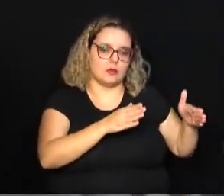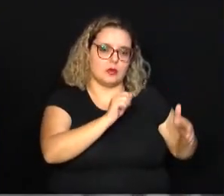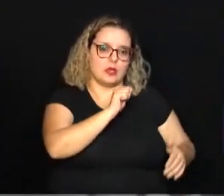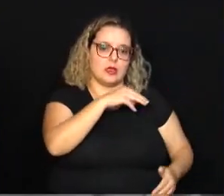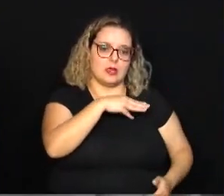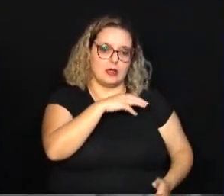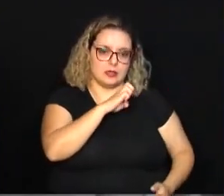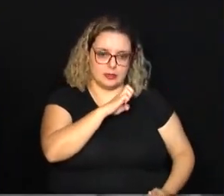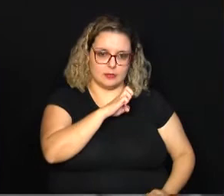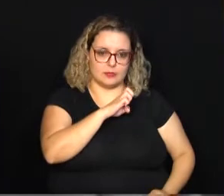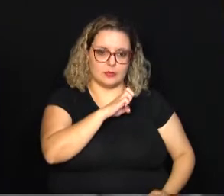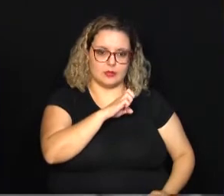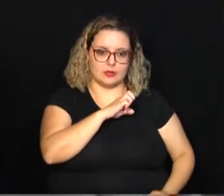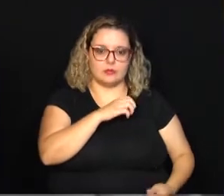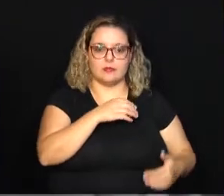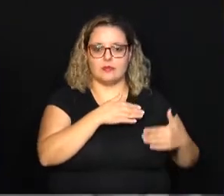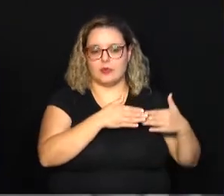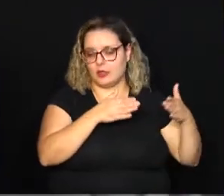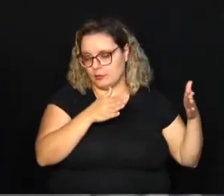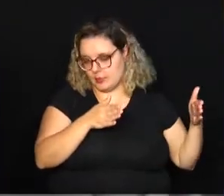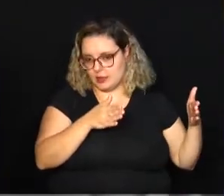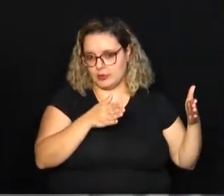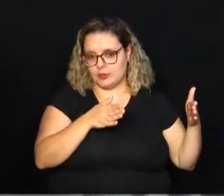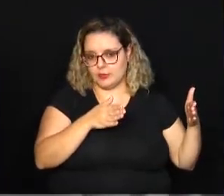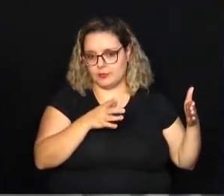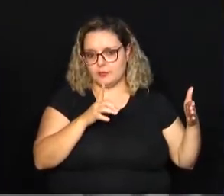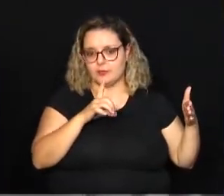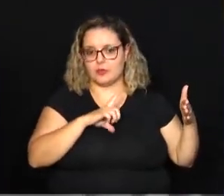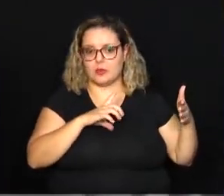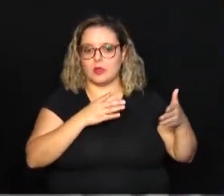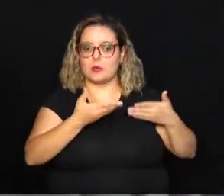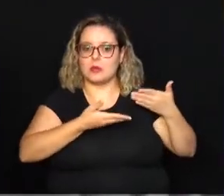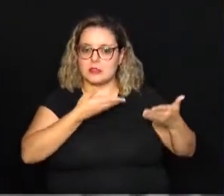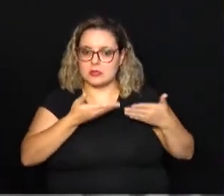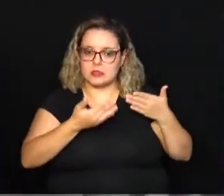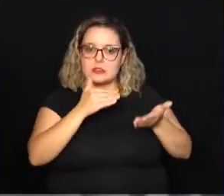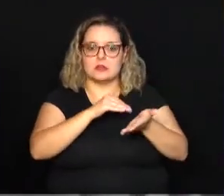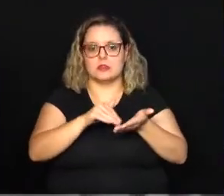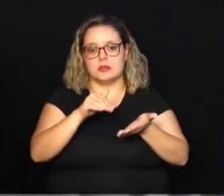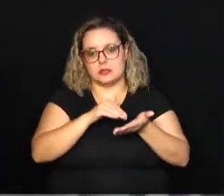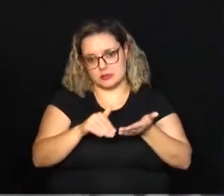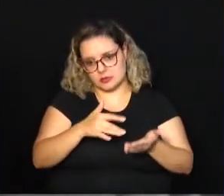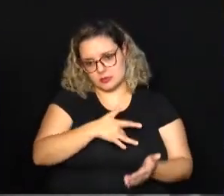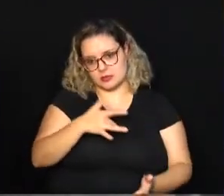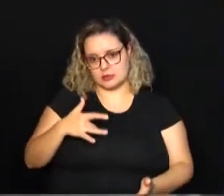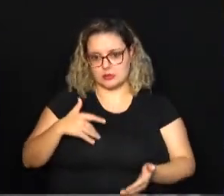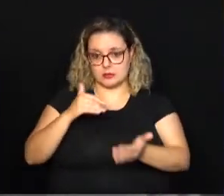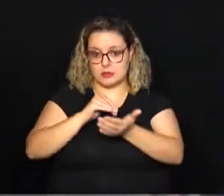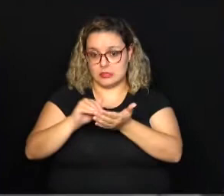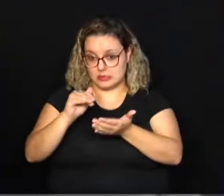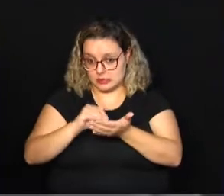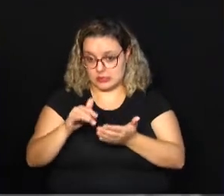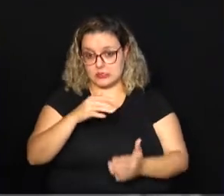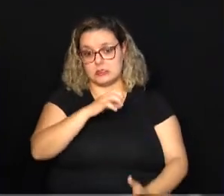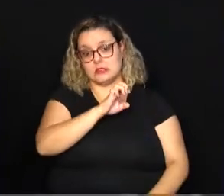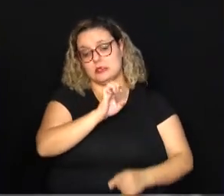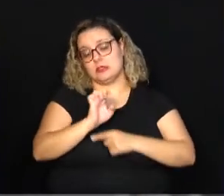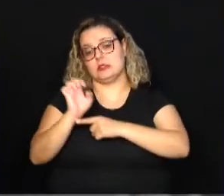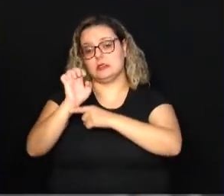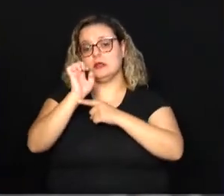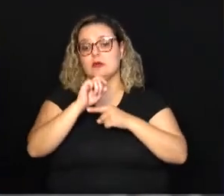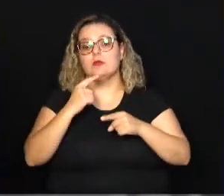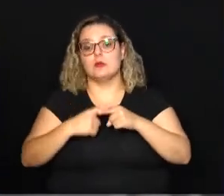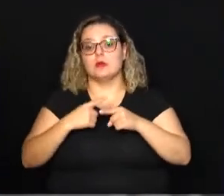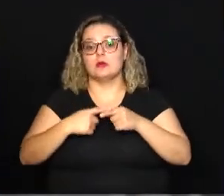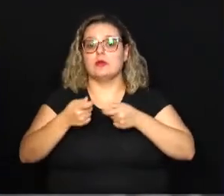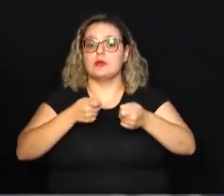engano, ele foi inaugurado. Então, tem uma tratativa da Secretaria de Saúde com a Secretaria de Estado, porque isso é regulação estadual,